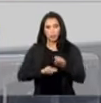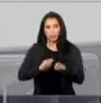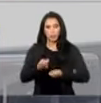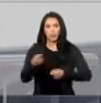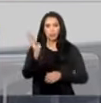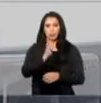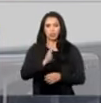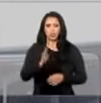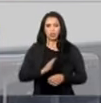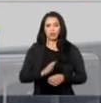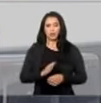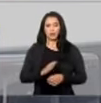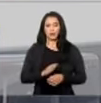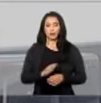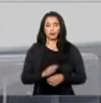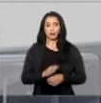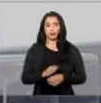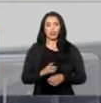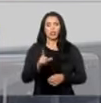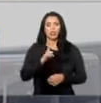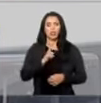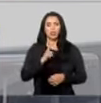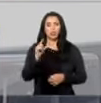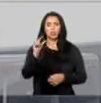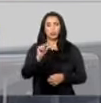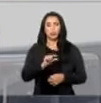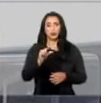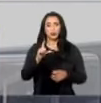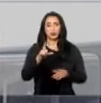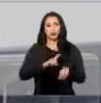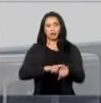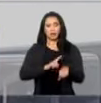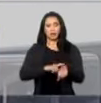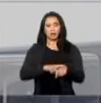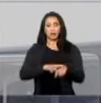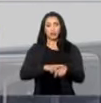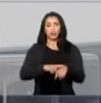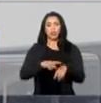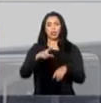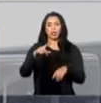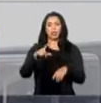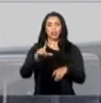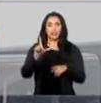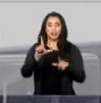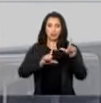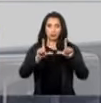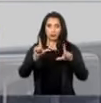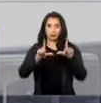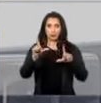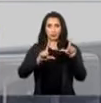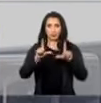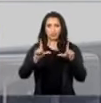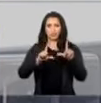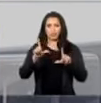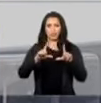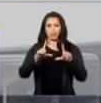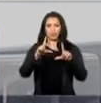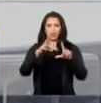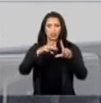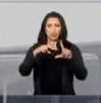Netflix anunciou um investimento de 350 milhões de reais em produção audiovisual no Brasil.